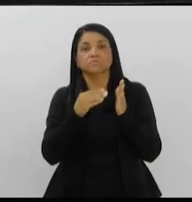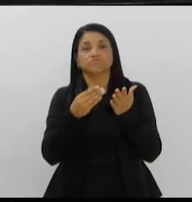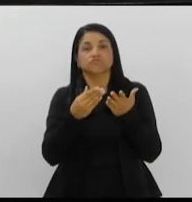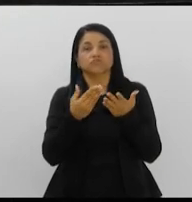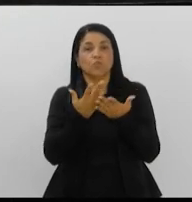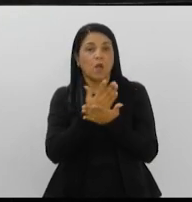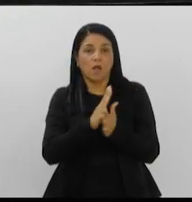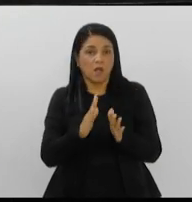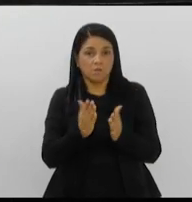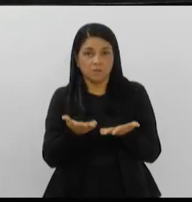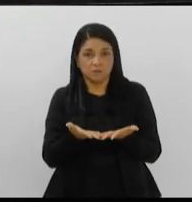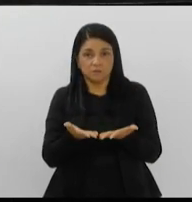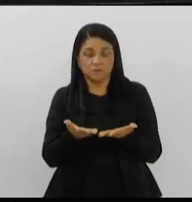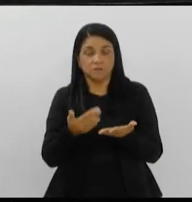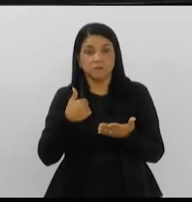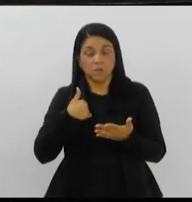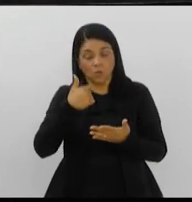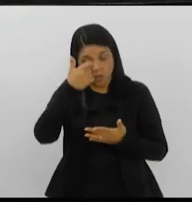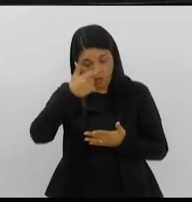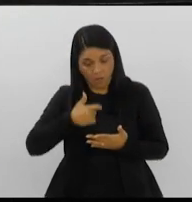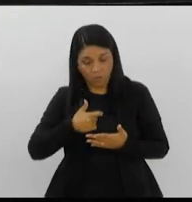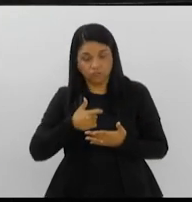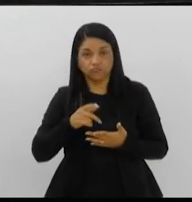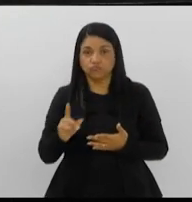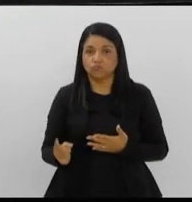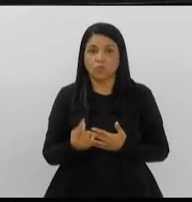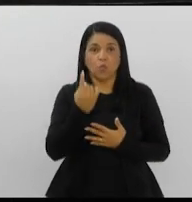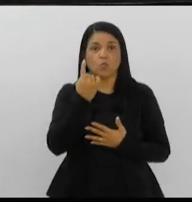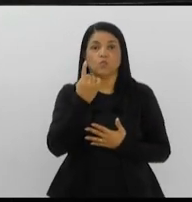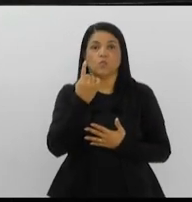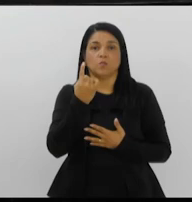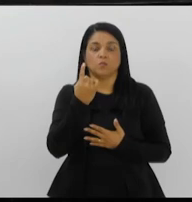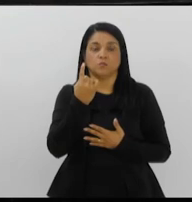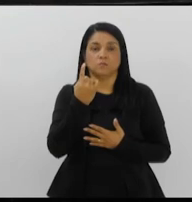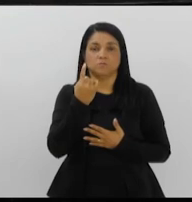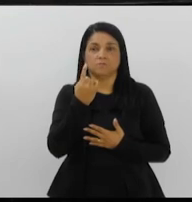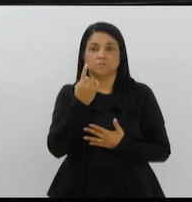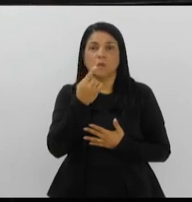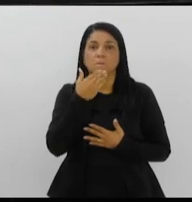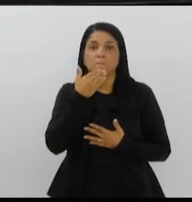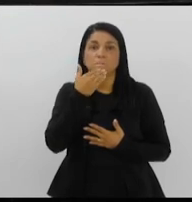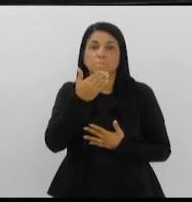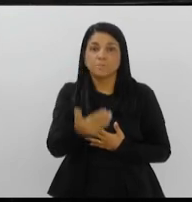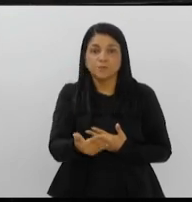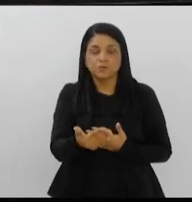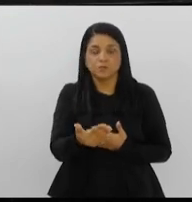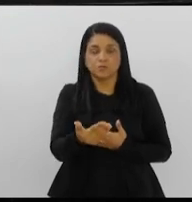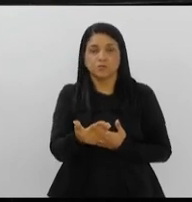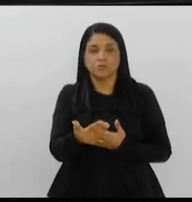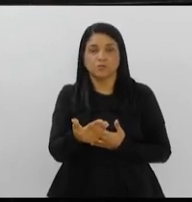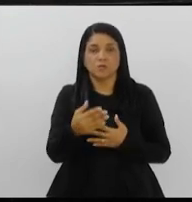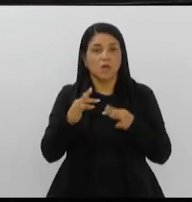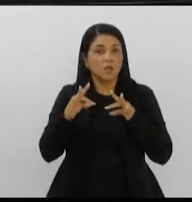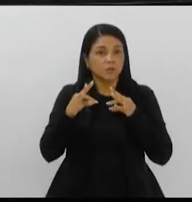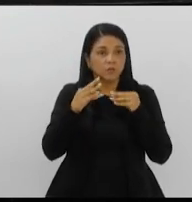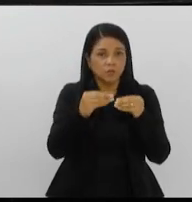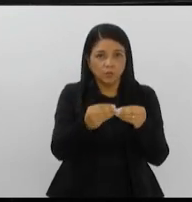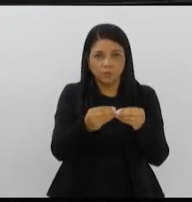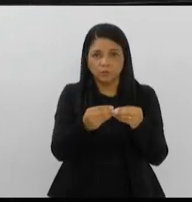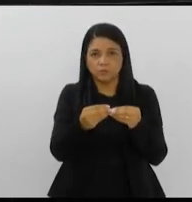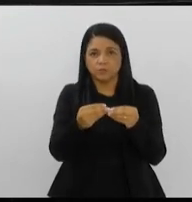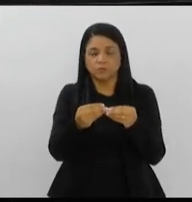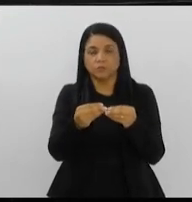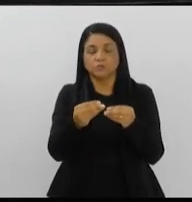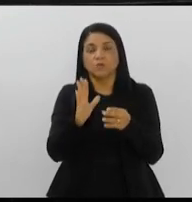me resta exatamente, então, pedir a todas e todas